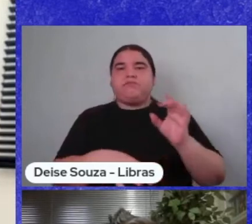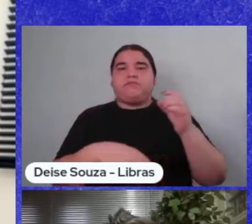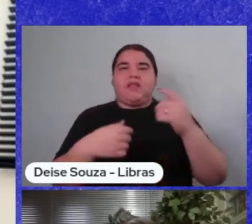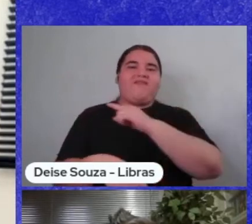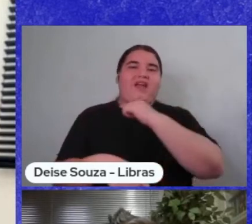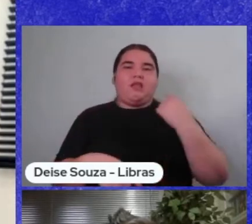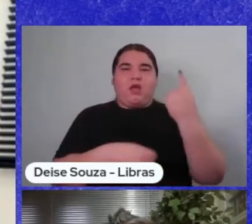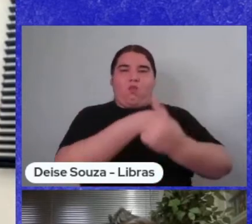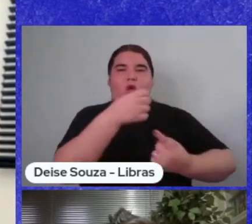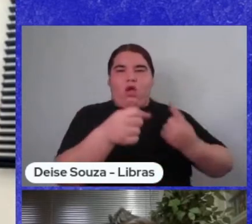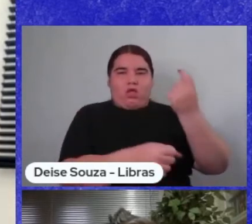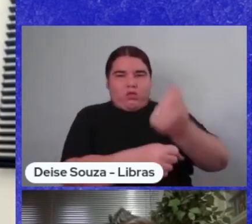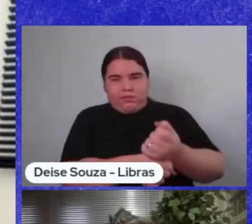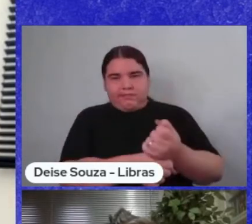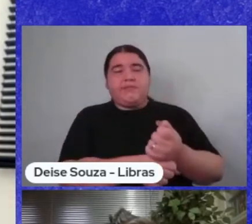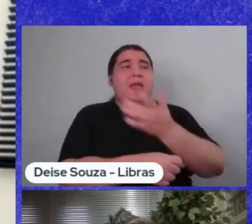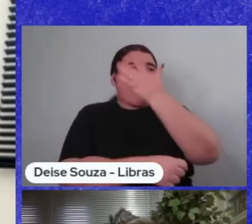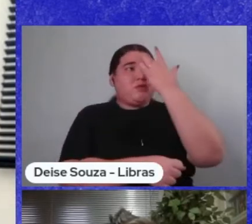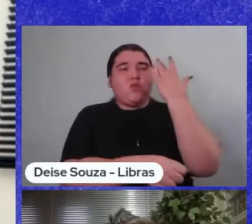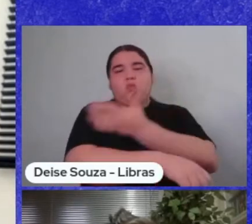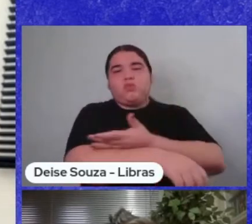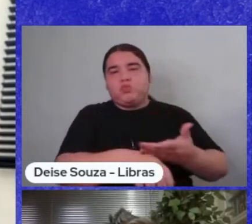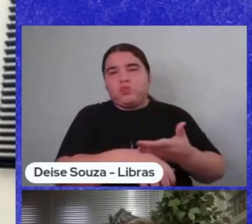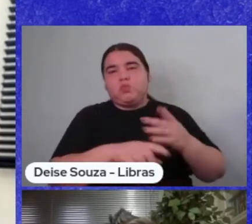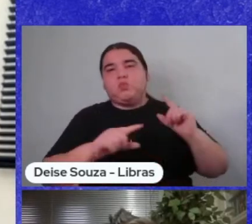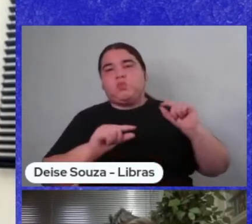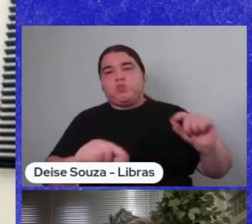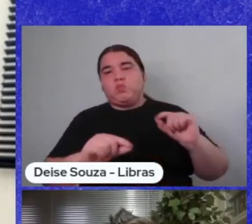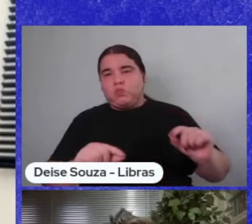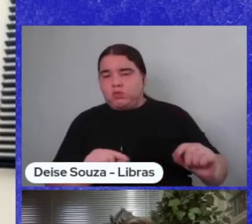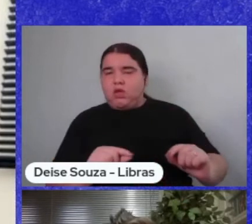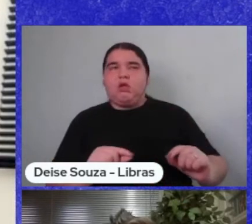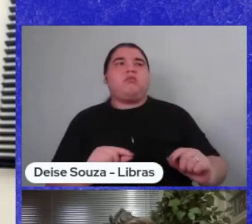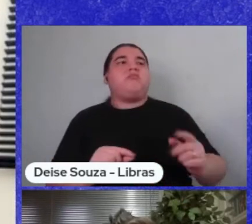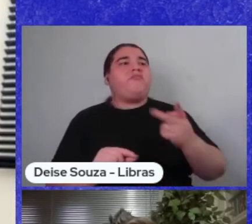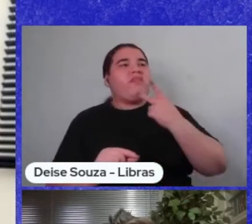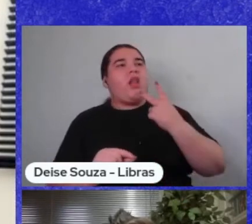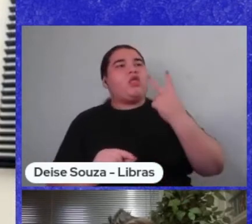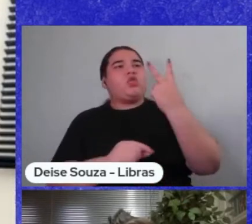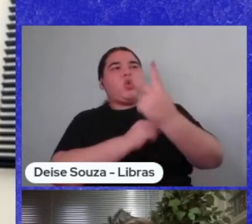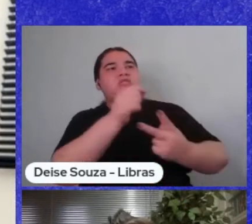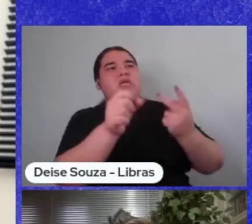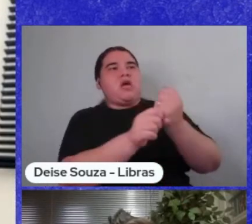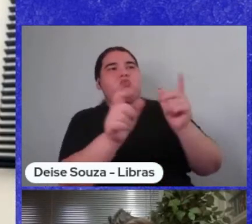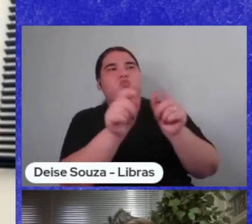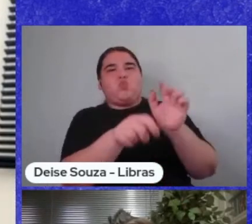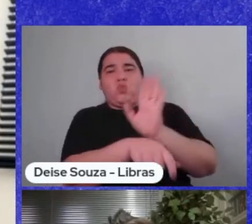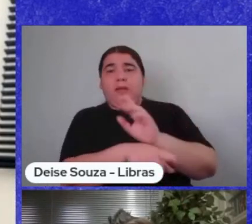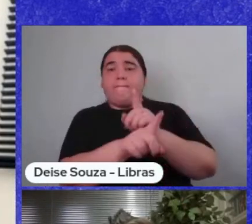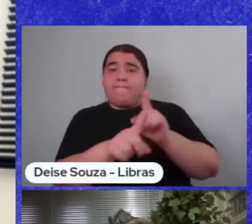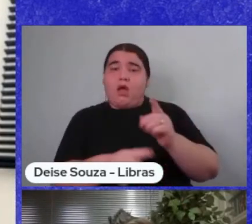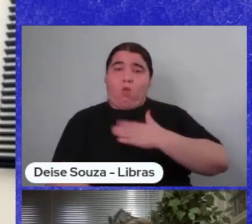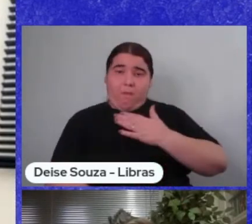de festival, mas a gente está entrando agora no terceiro ano já do Balido. E é legal, porque quanto mais festival o